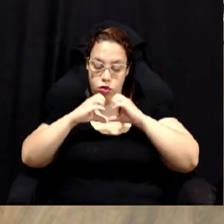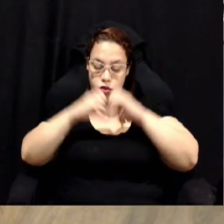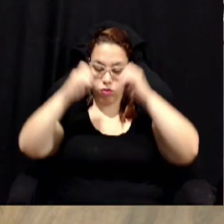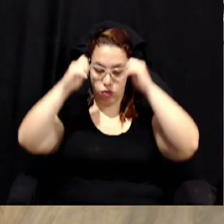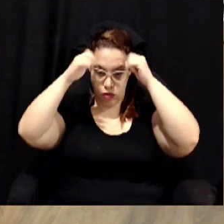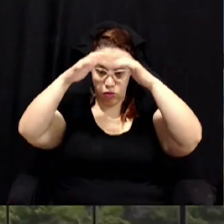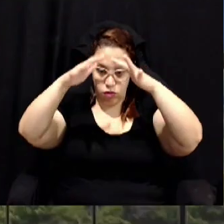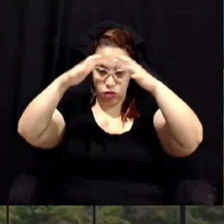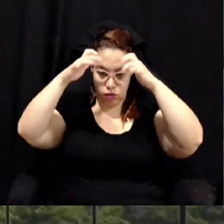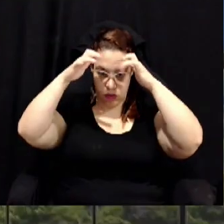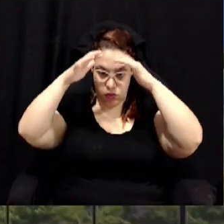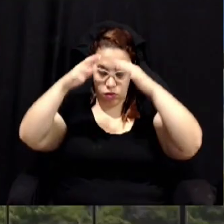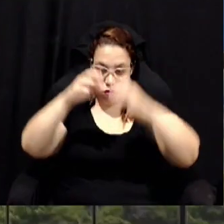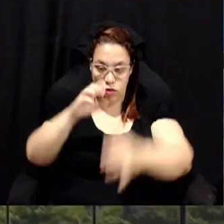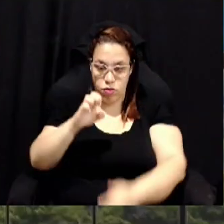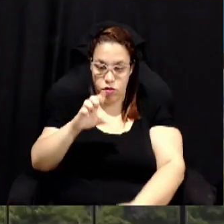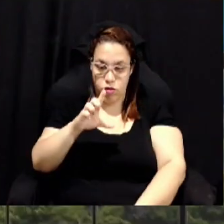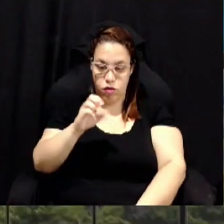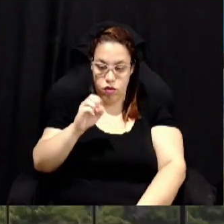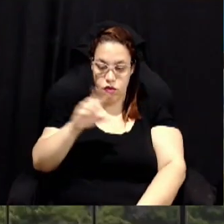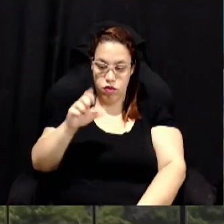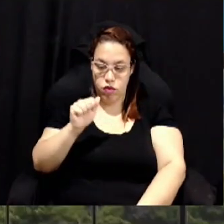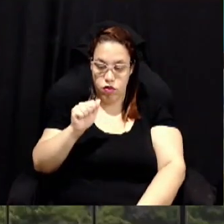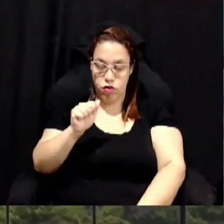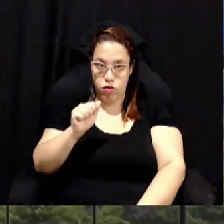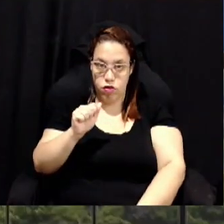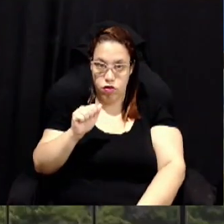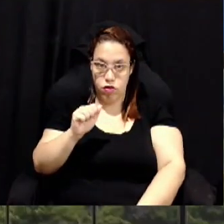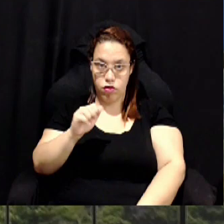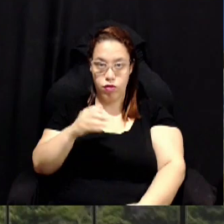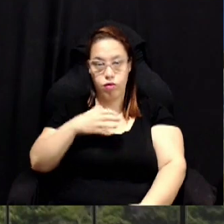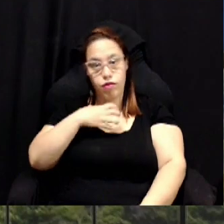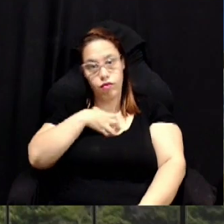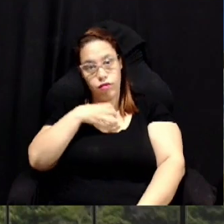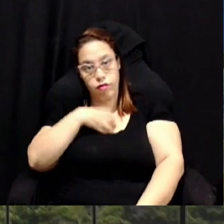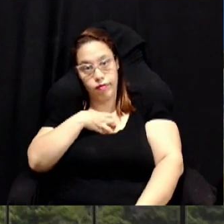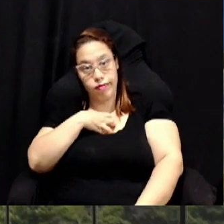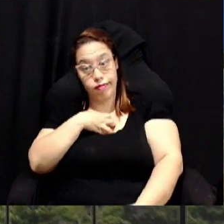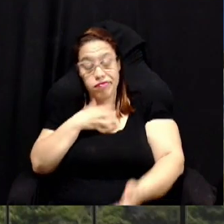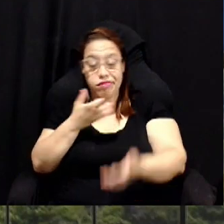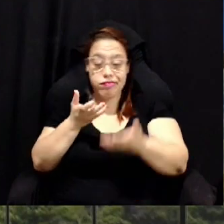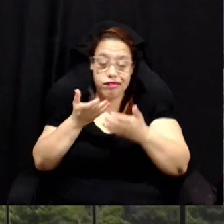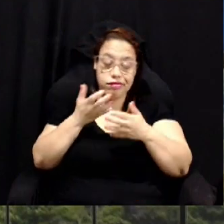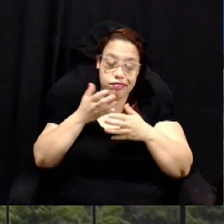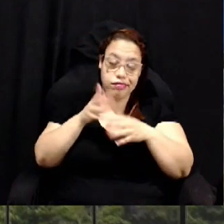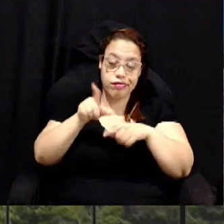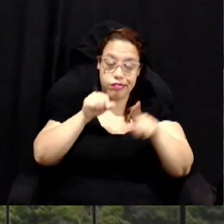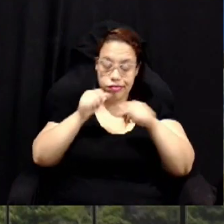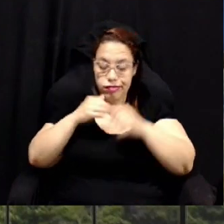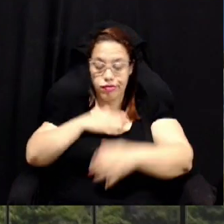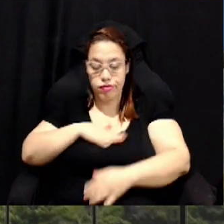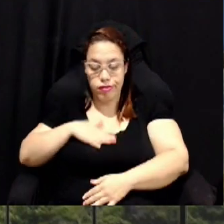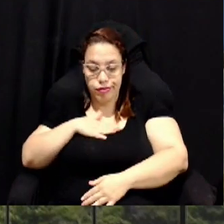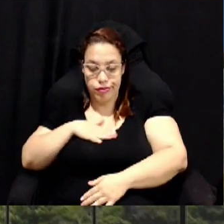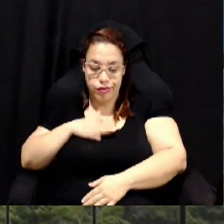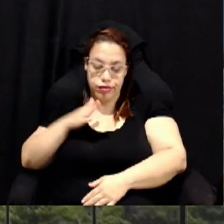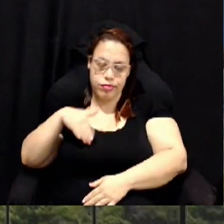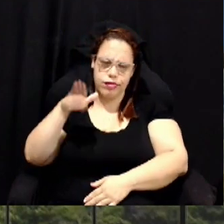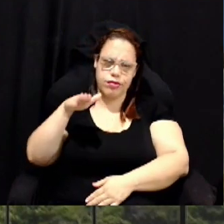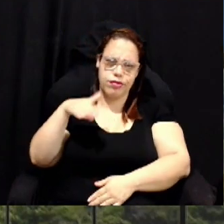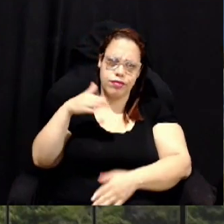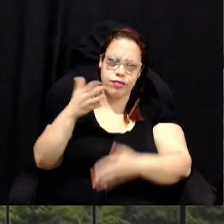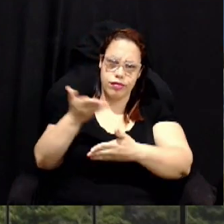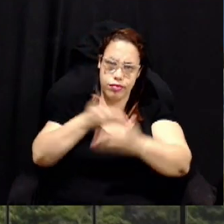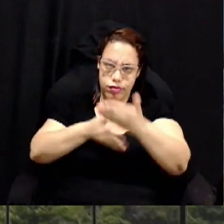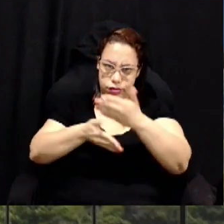filha Eloá, a rotina, o jeitinho, as manias, preferências e tem muito o que contribuir para